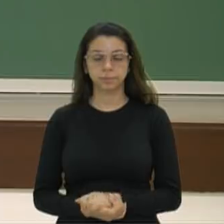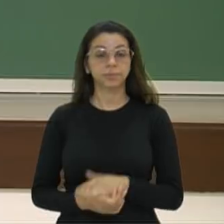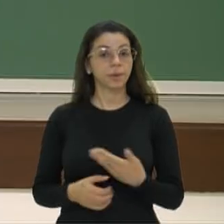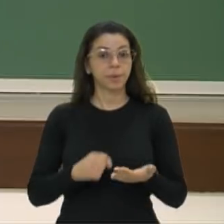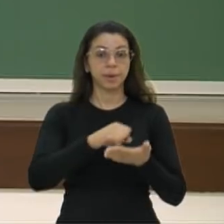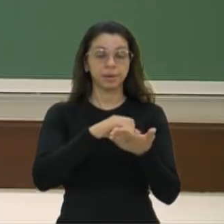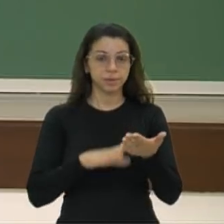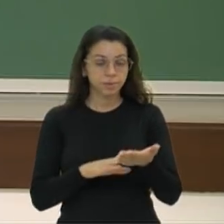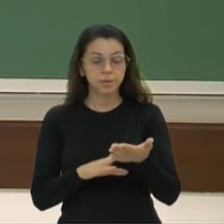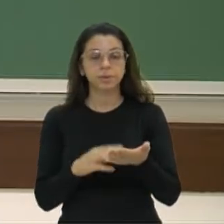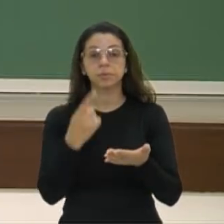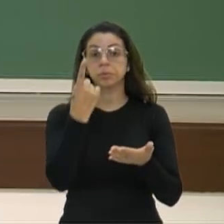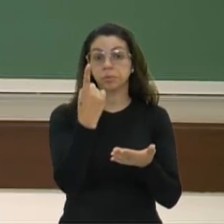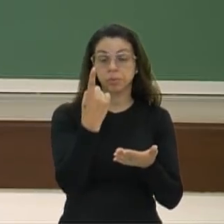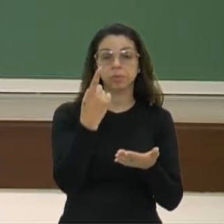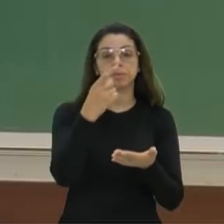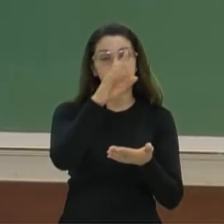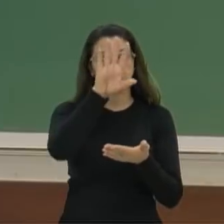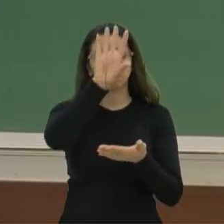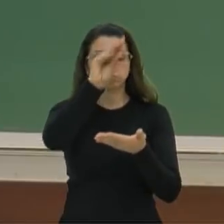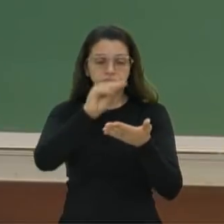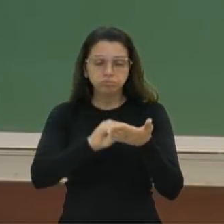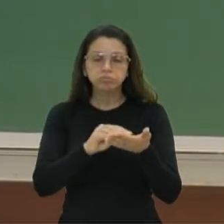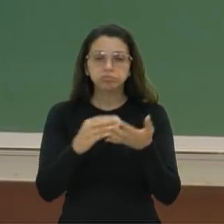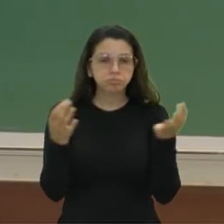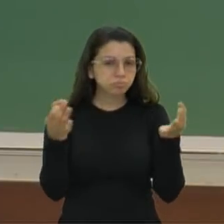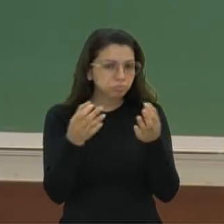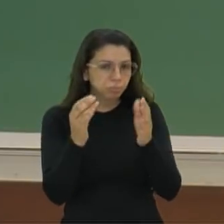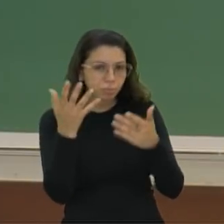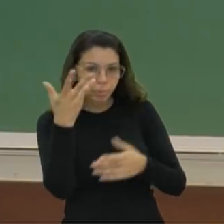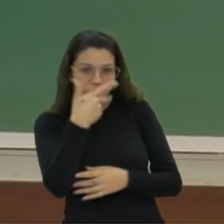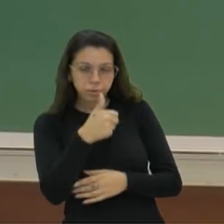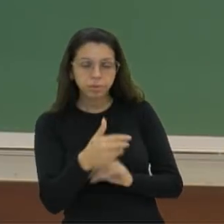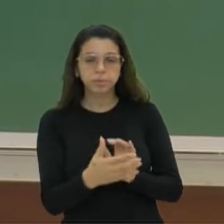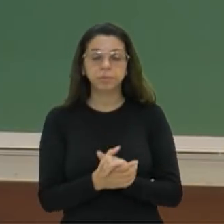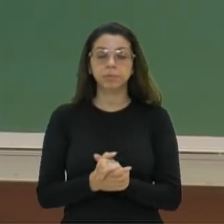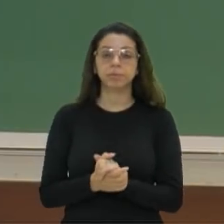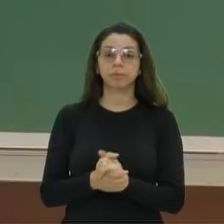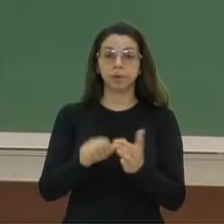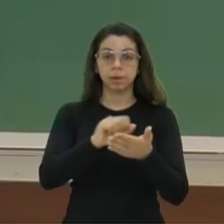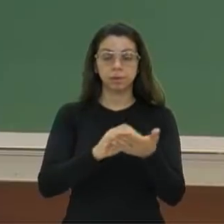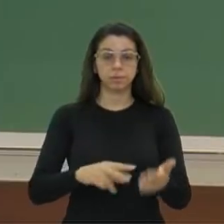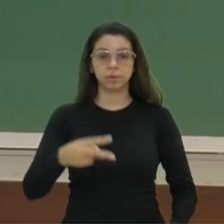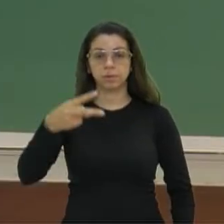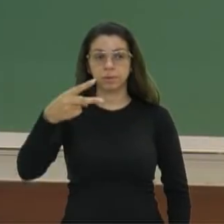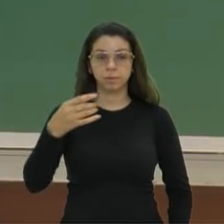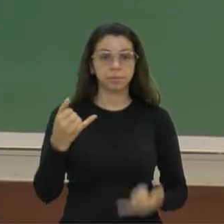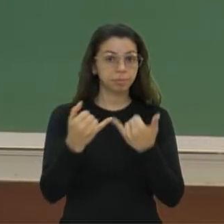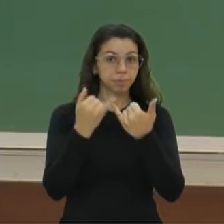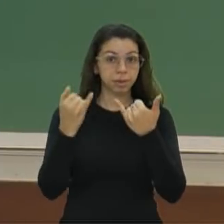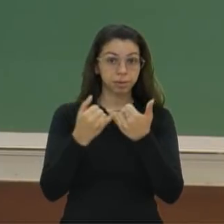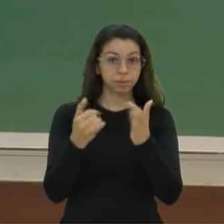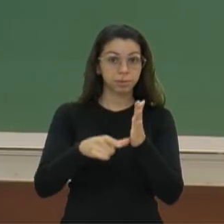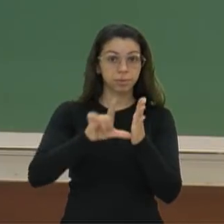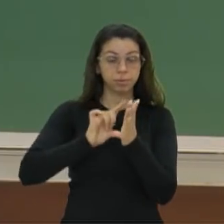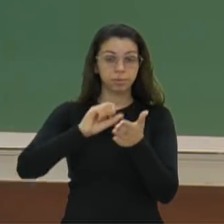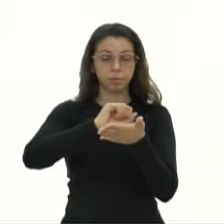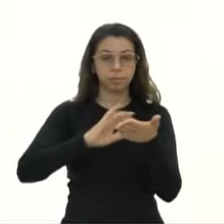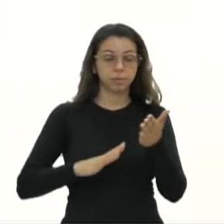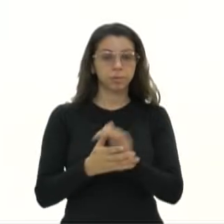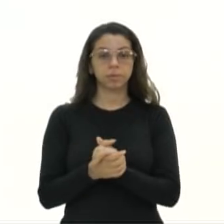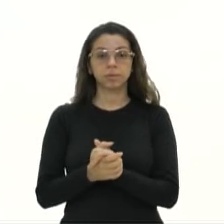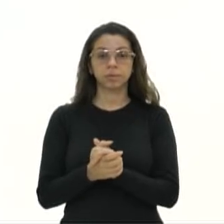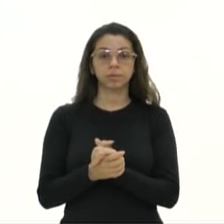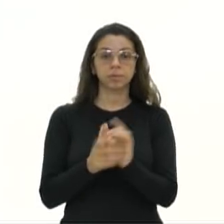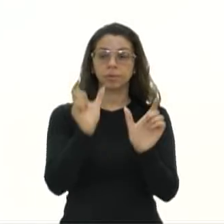Exercício número 1 copiado, no capricho. Vamos para o exercício número 2. Muito parecido com o anterior. Complete